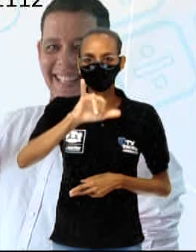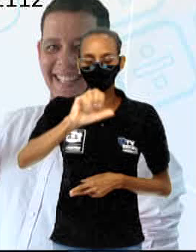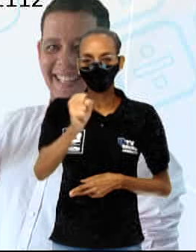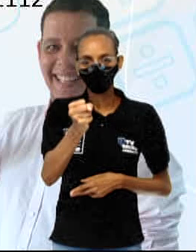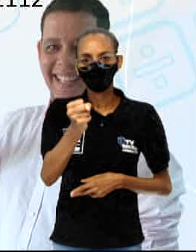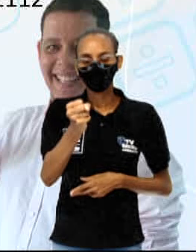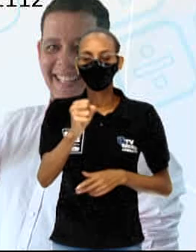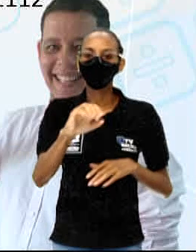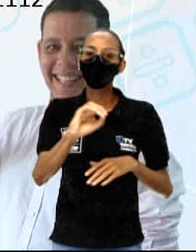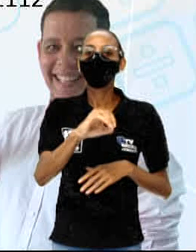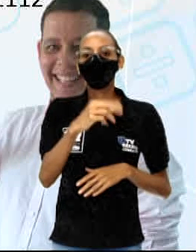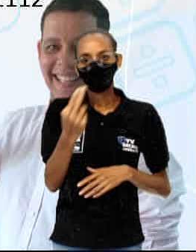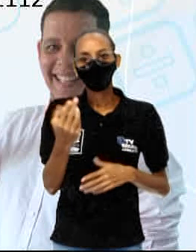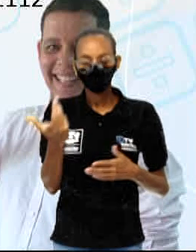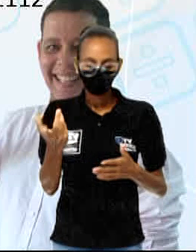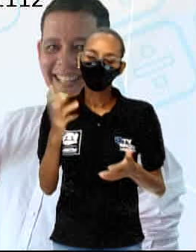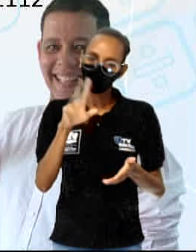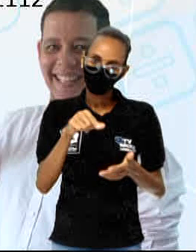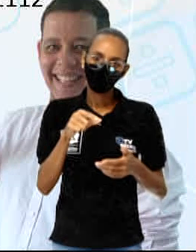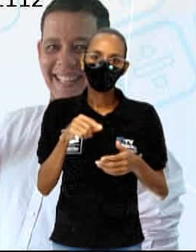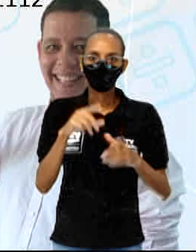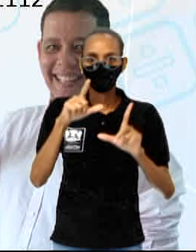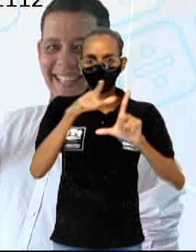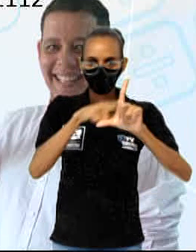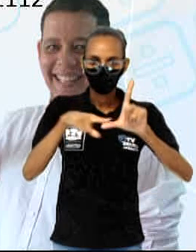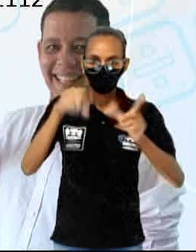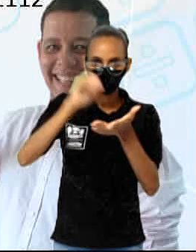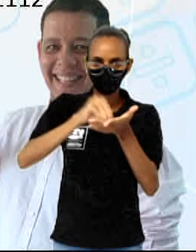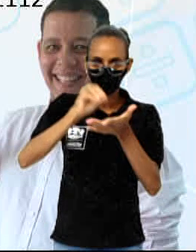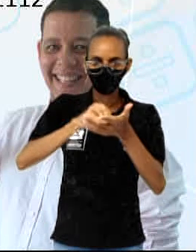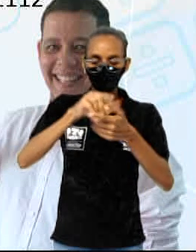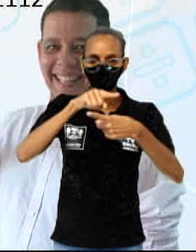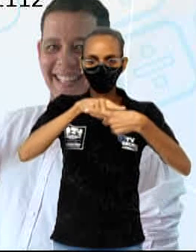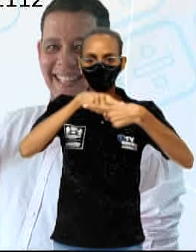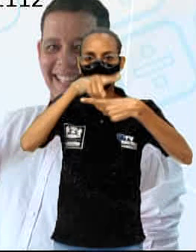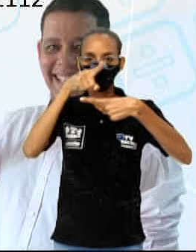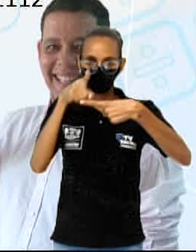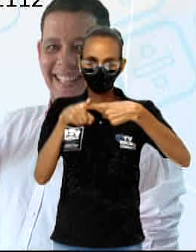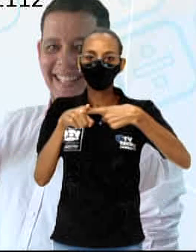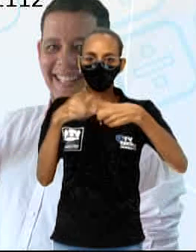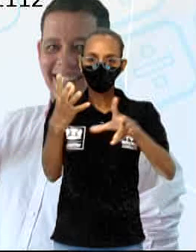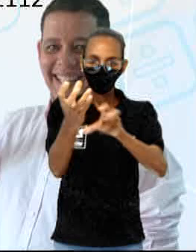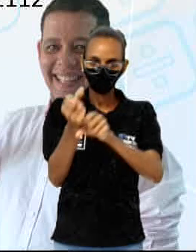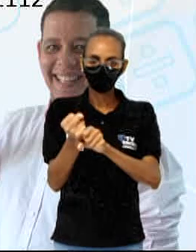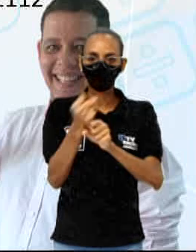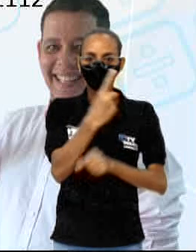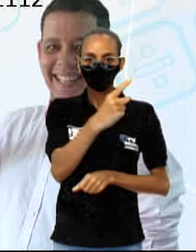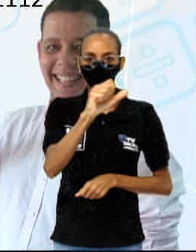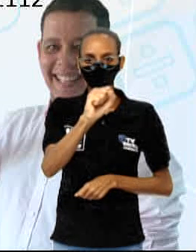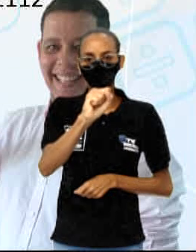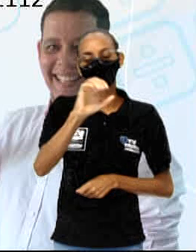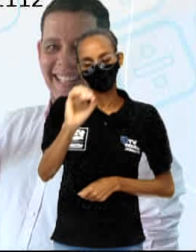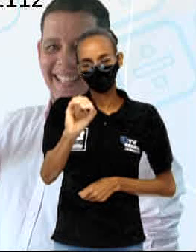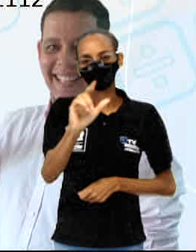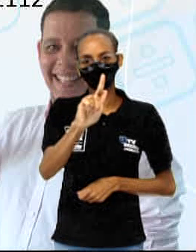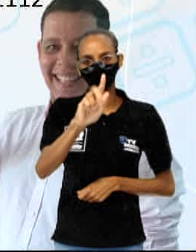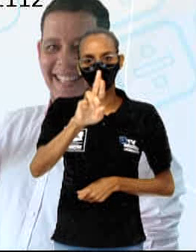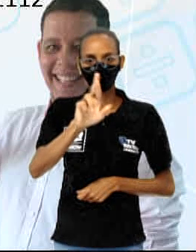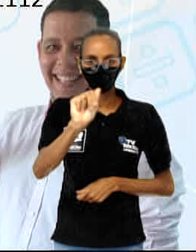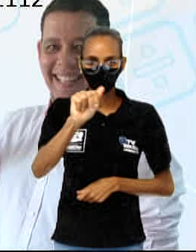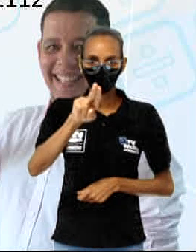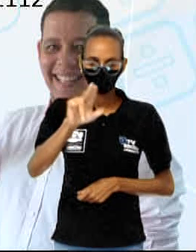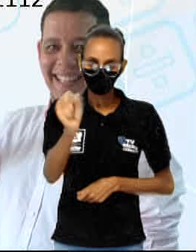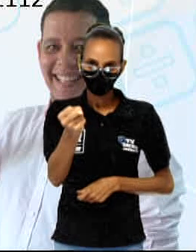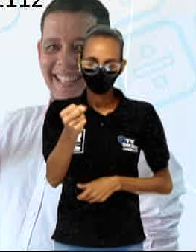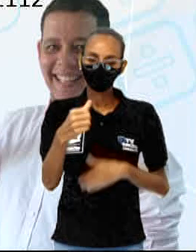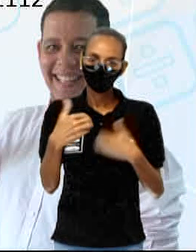suplementares, ou seja, a soma entre eles é igual a 180 graus. Ora, x mais